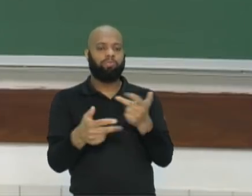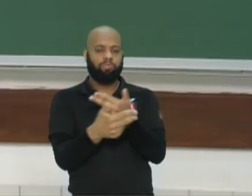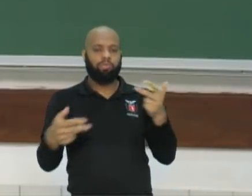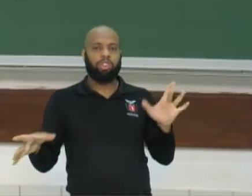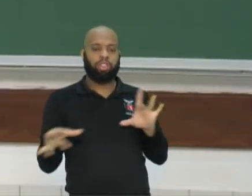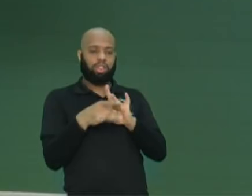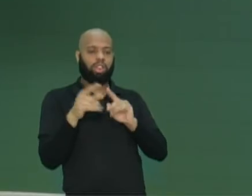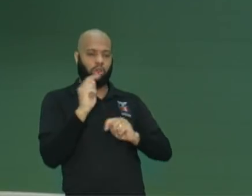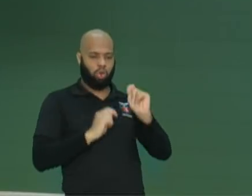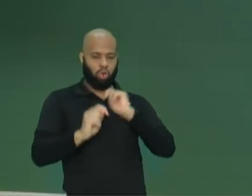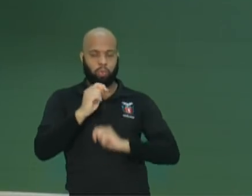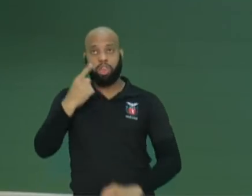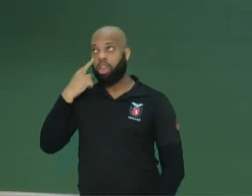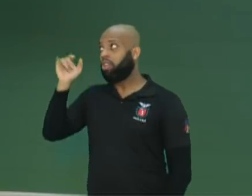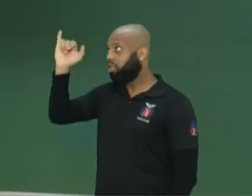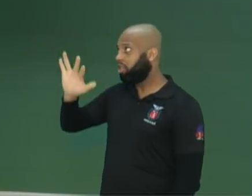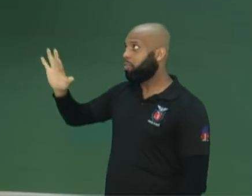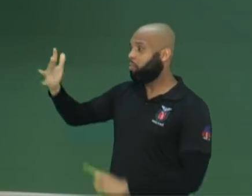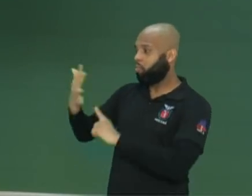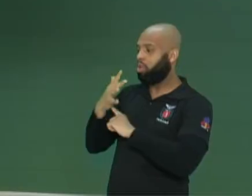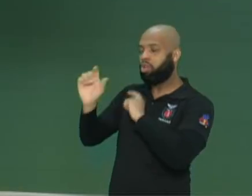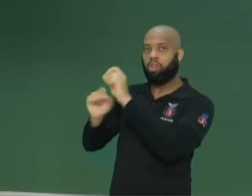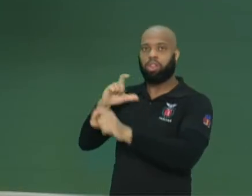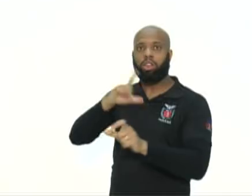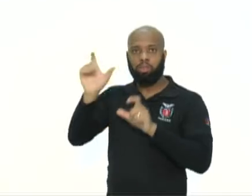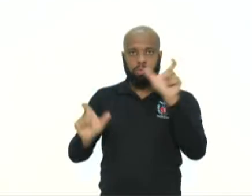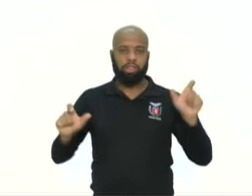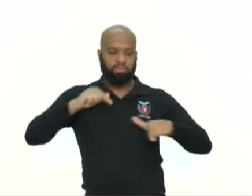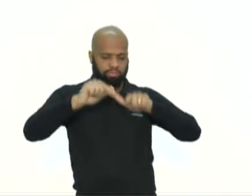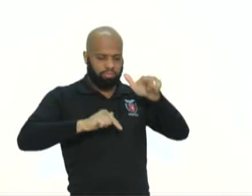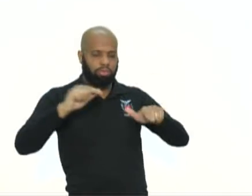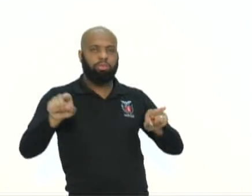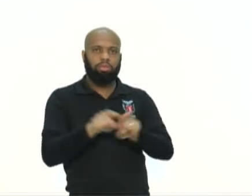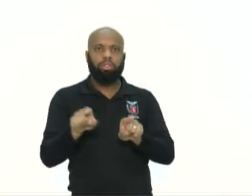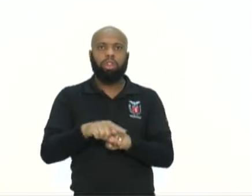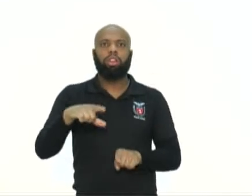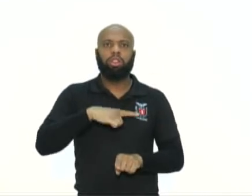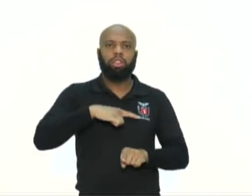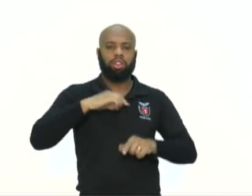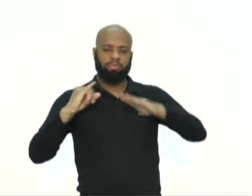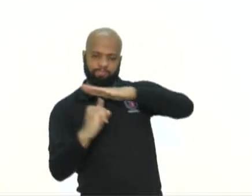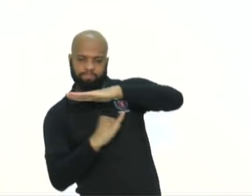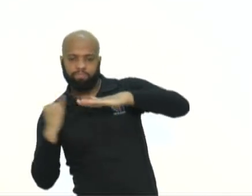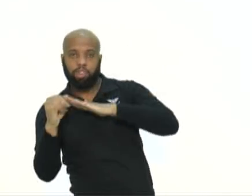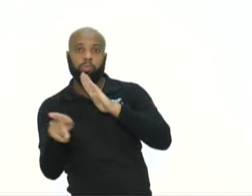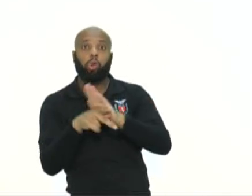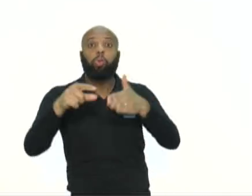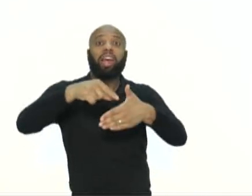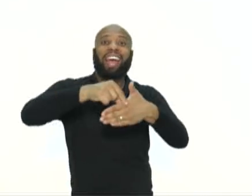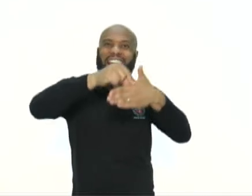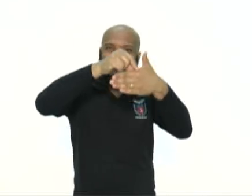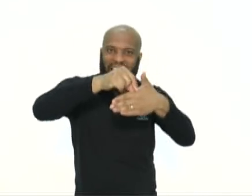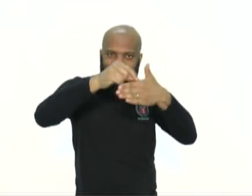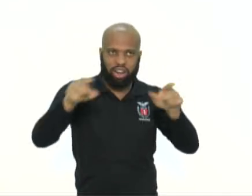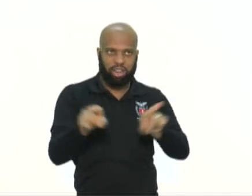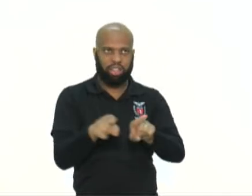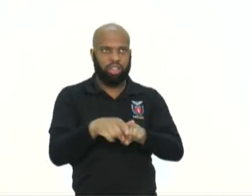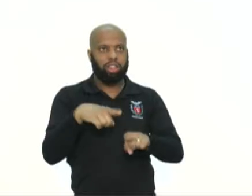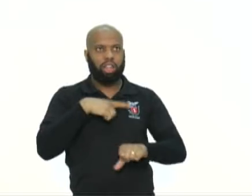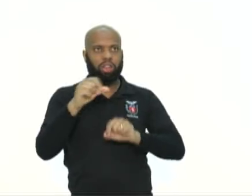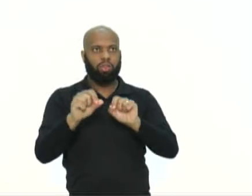econômicas. A imagem vai mostrar para nós o que ali? As pessoas, né, trabalhando numa indústria frigorífica ali, e aí